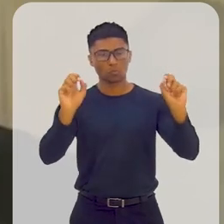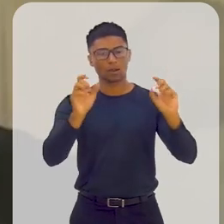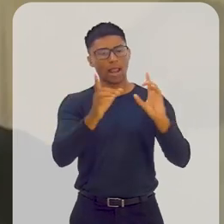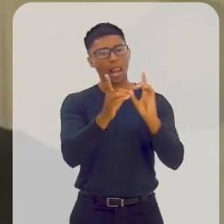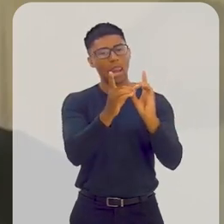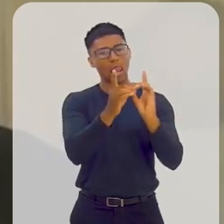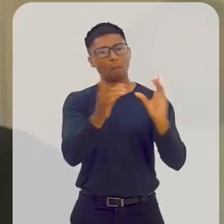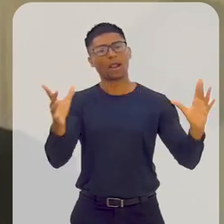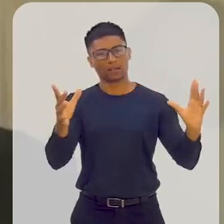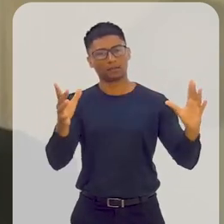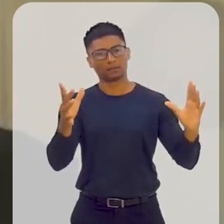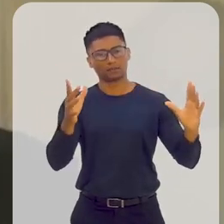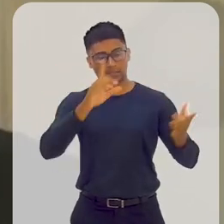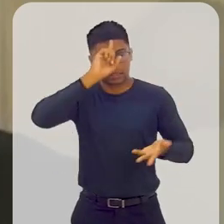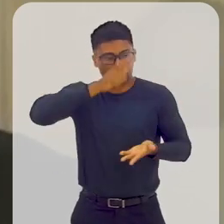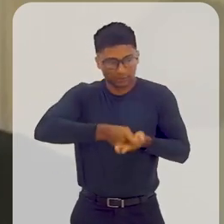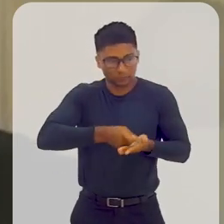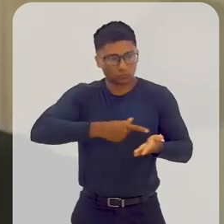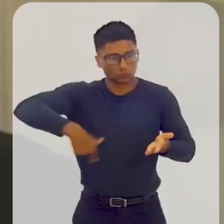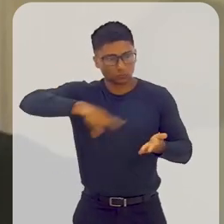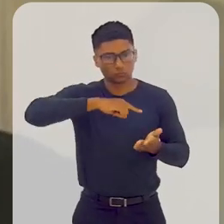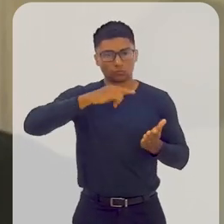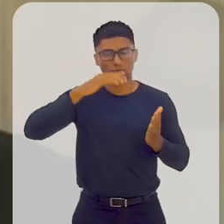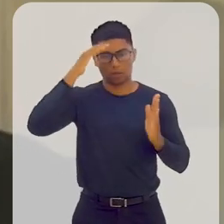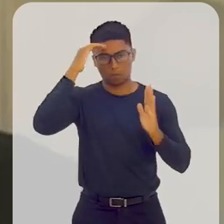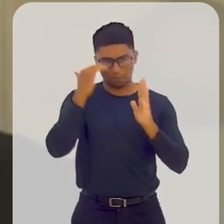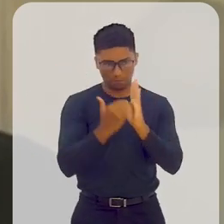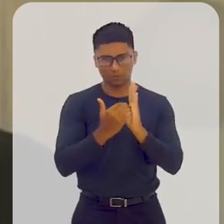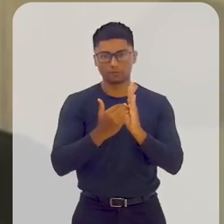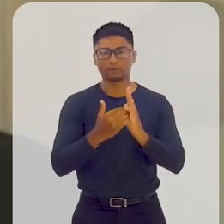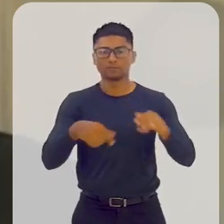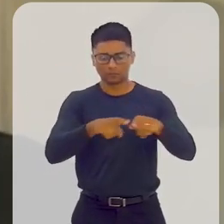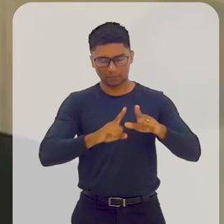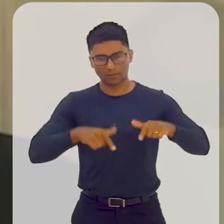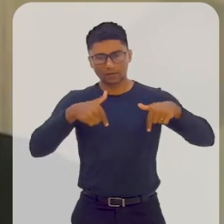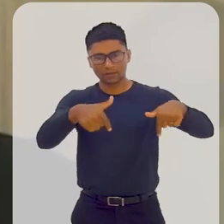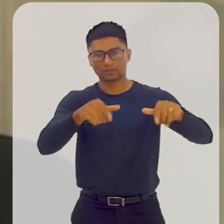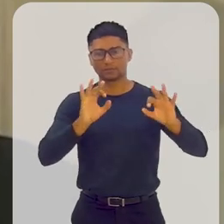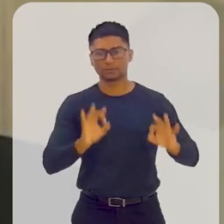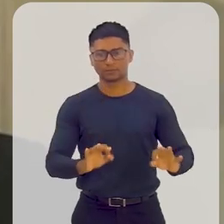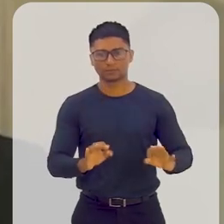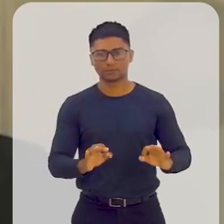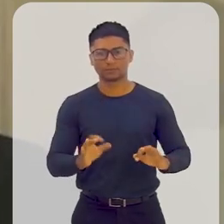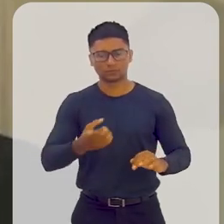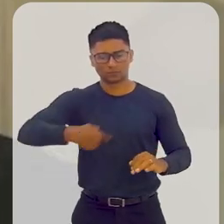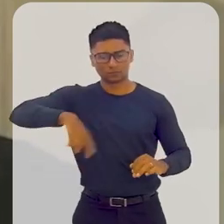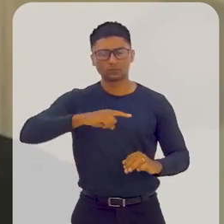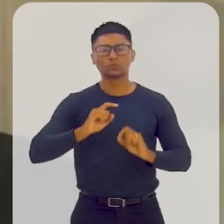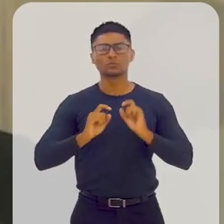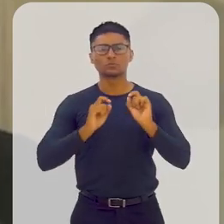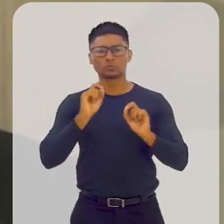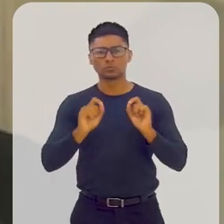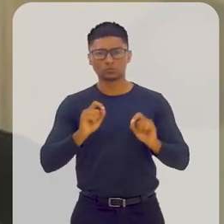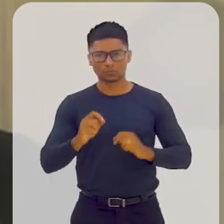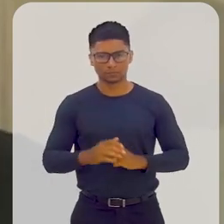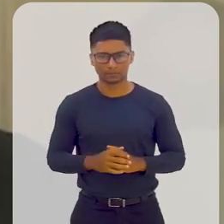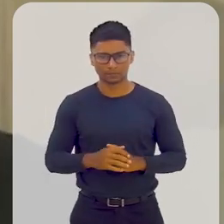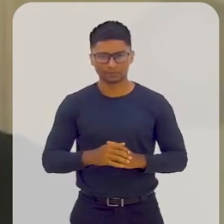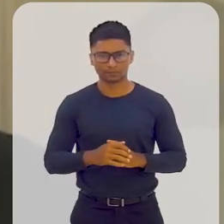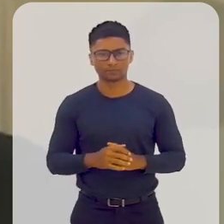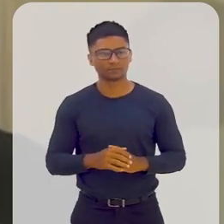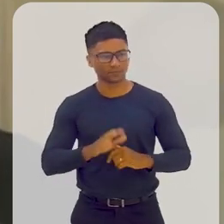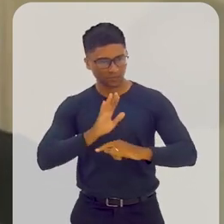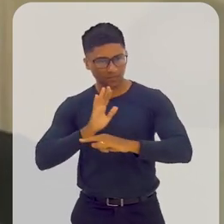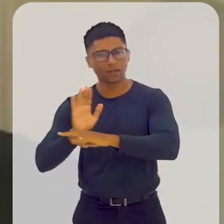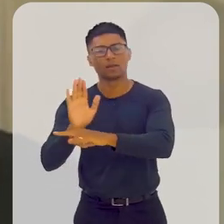gente espera que democraticamente as decisões sejam acatadas e principalmente executadas. Mas a nossa